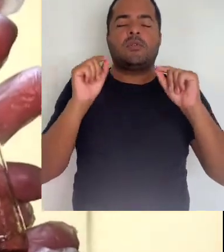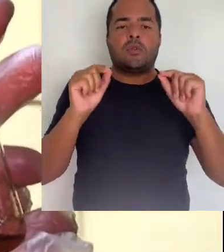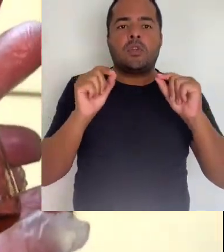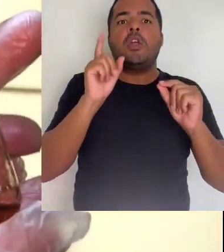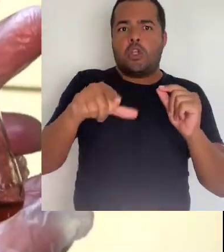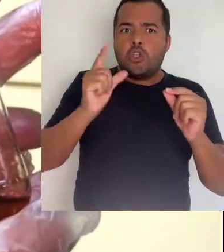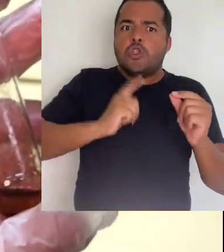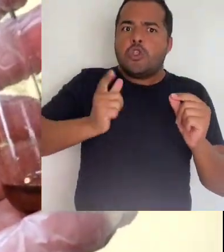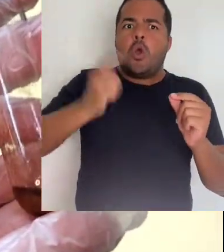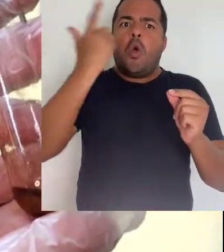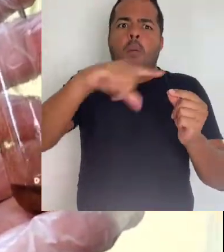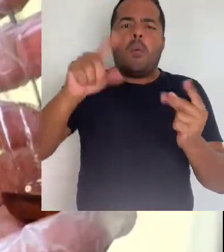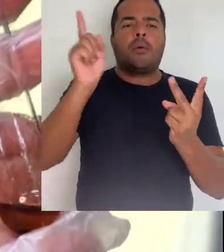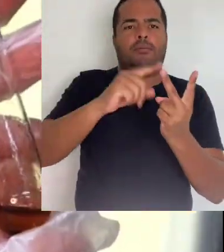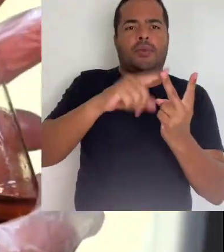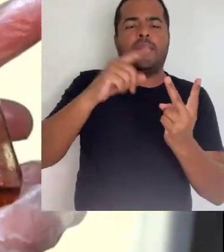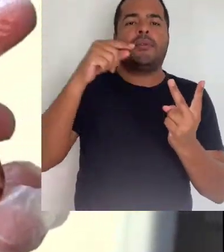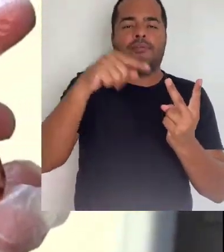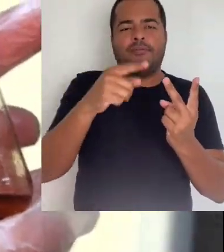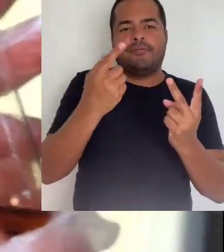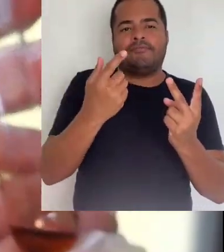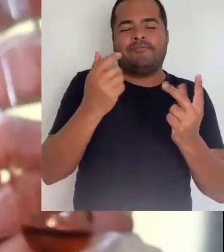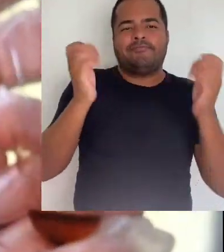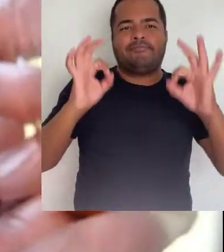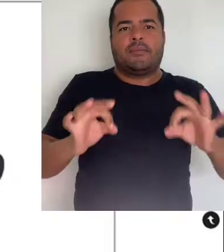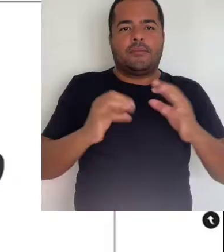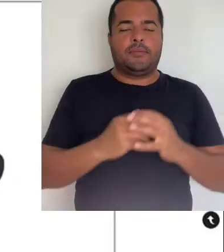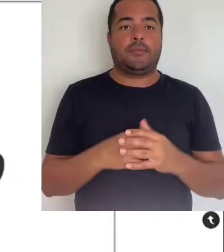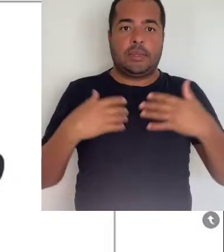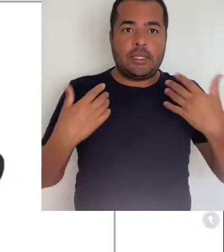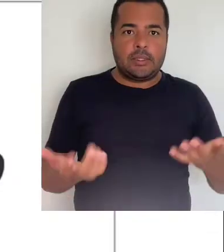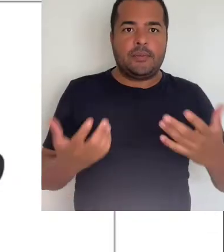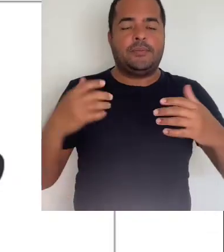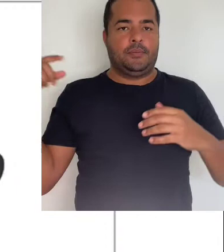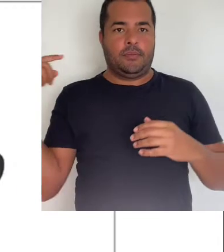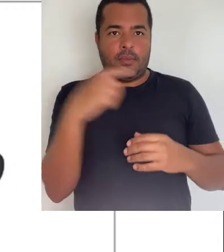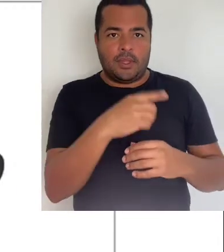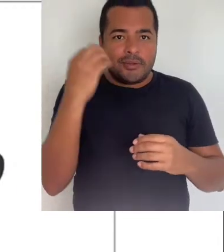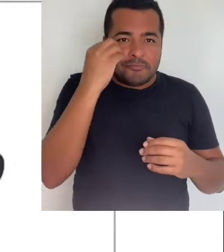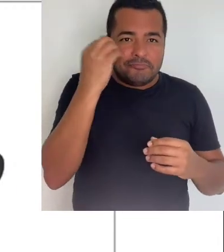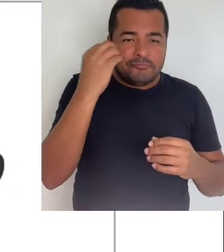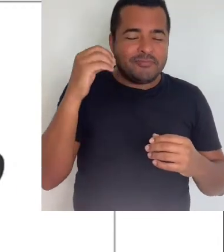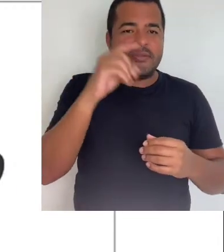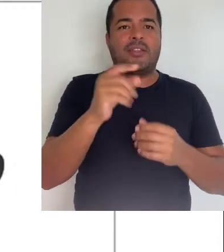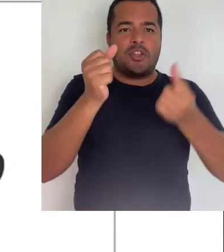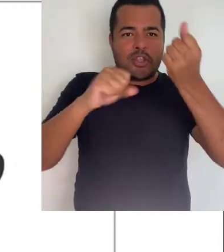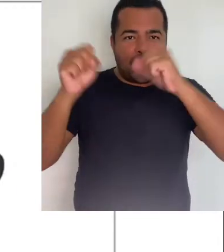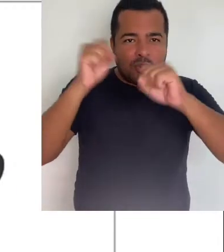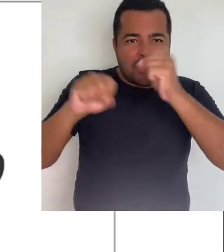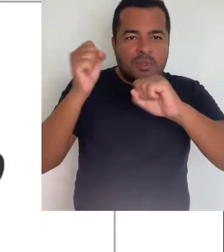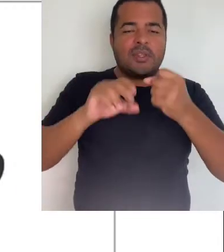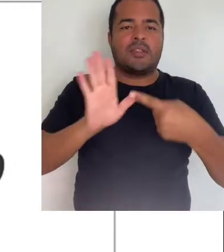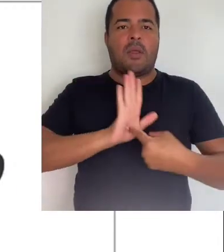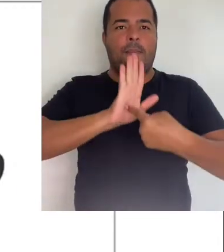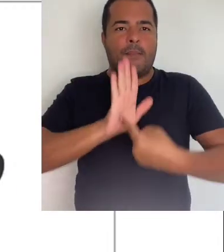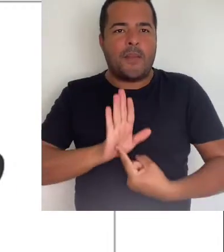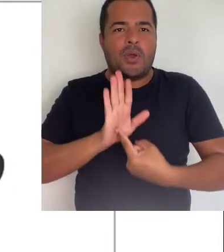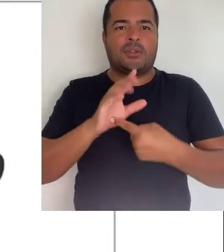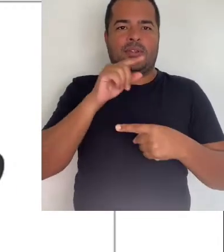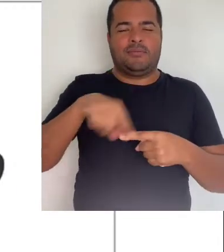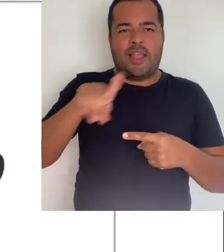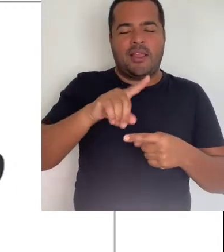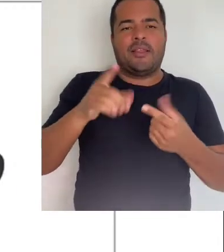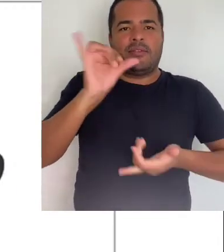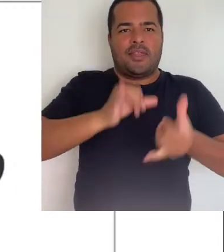teste característico para comprovar, de fato, que a reação deu certo. Bem, pessoal, após essas questões experimentais